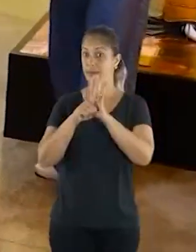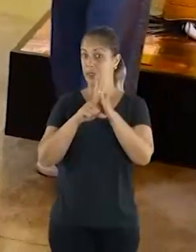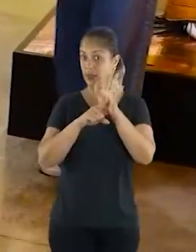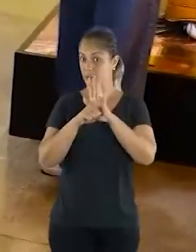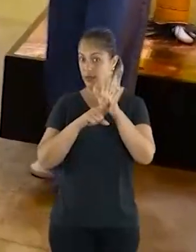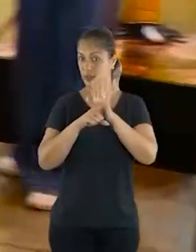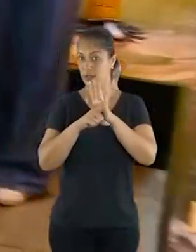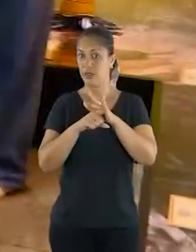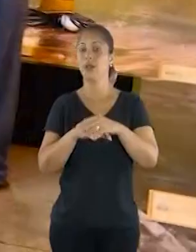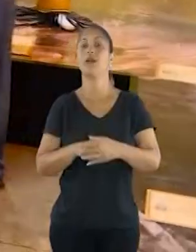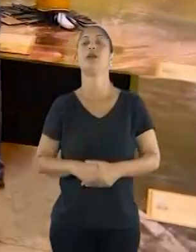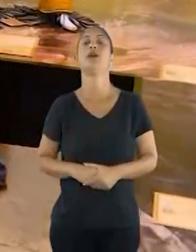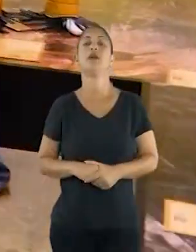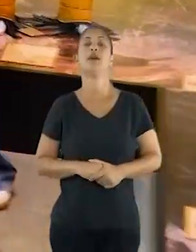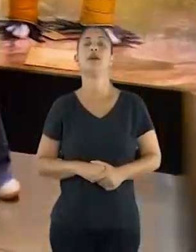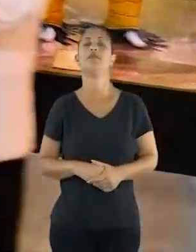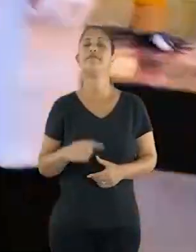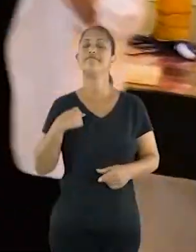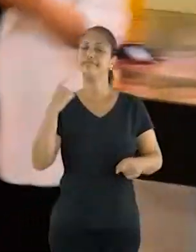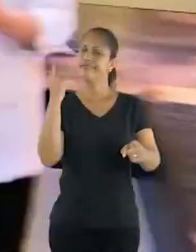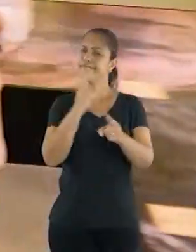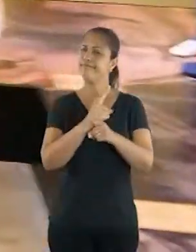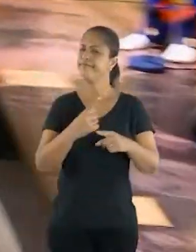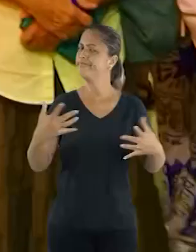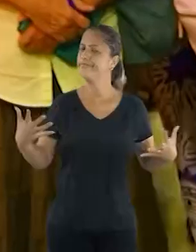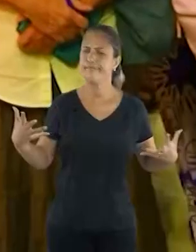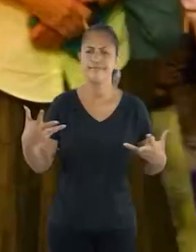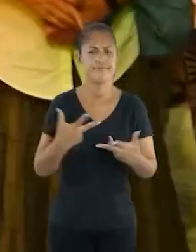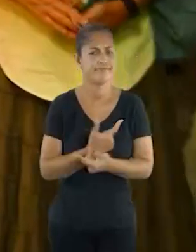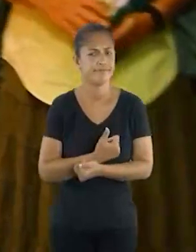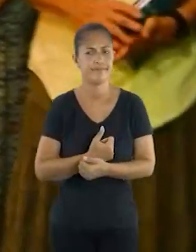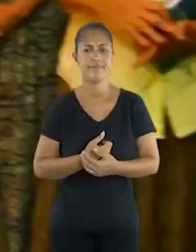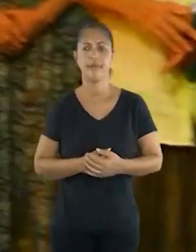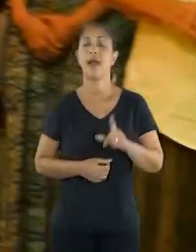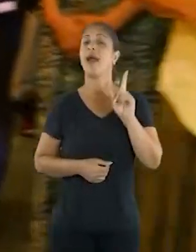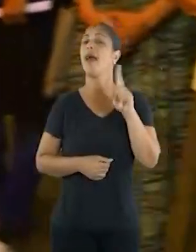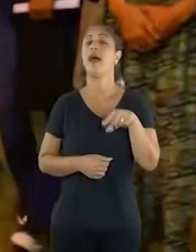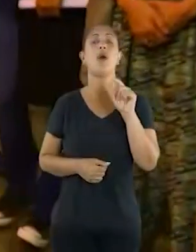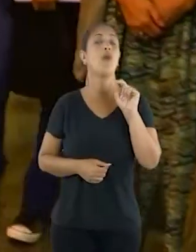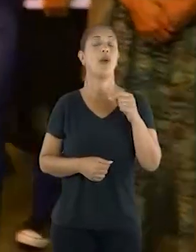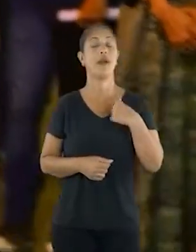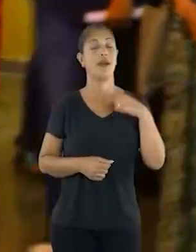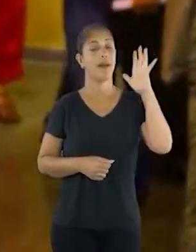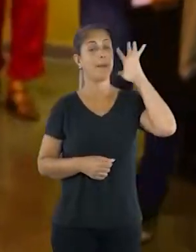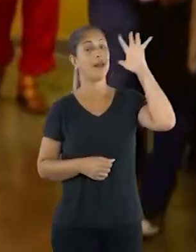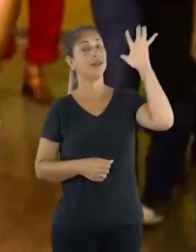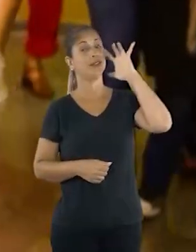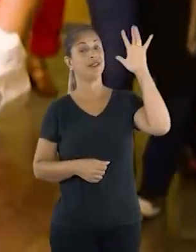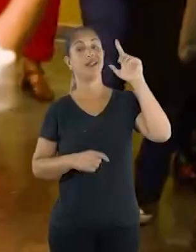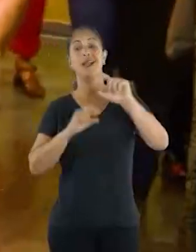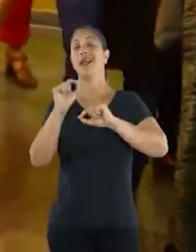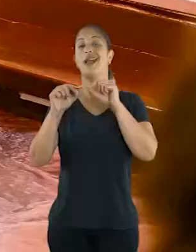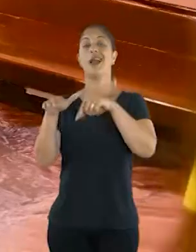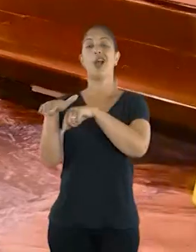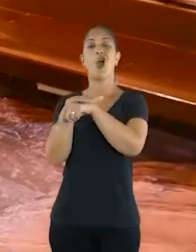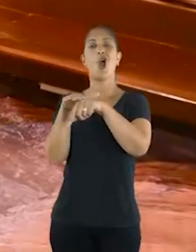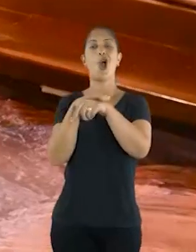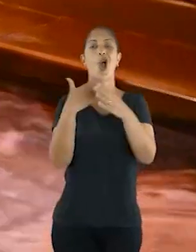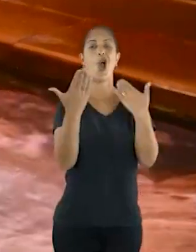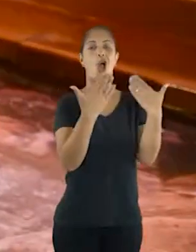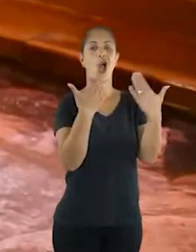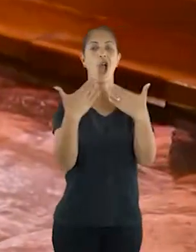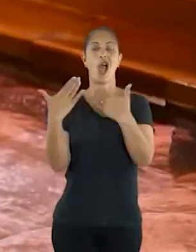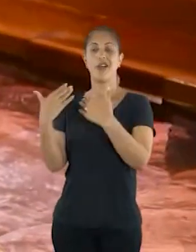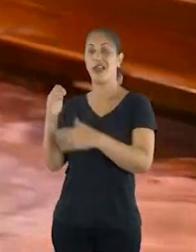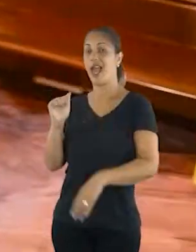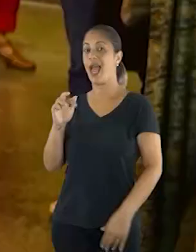eu descobri uma coisa absolutamente extraordinária, que eu fico imaginando as conversas